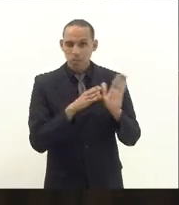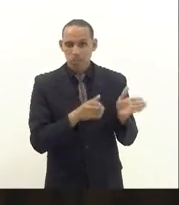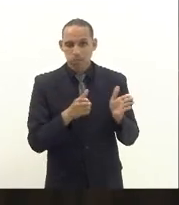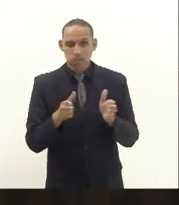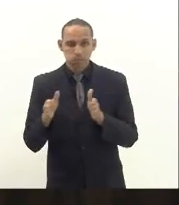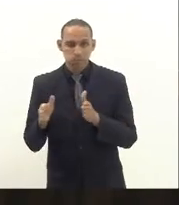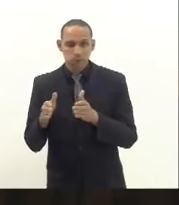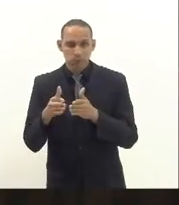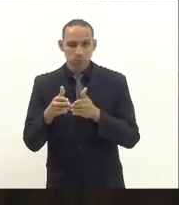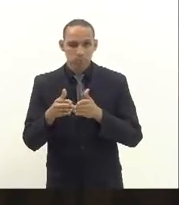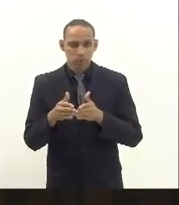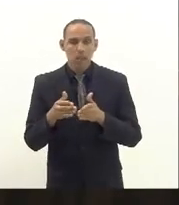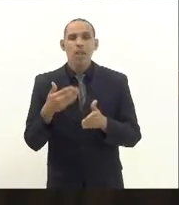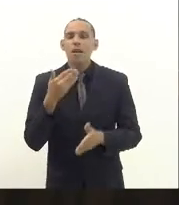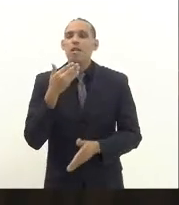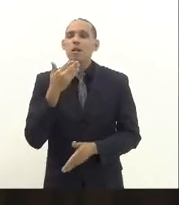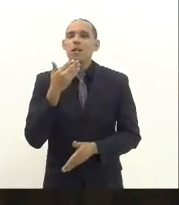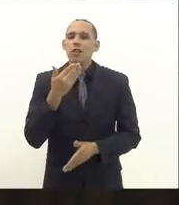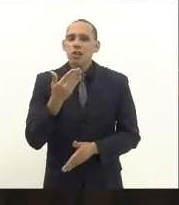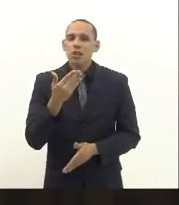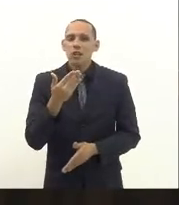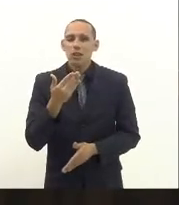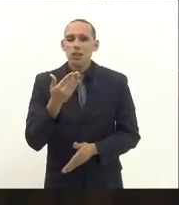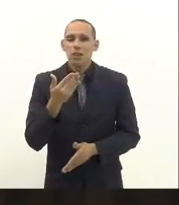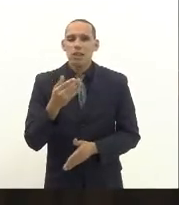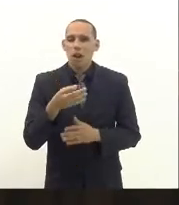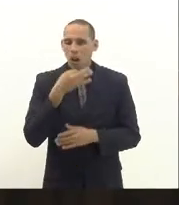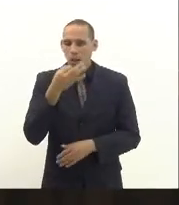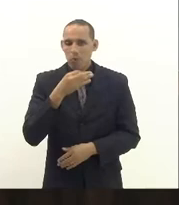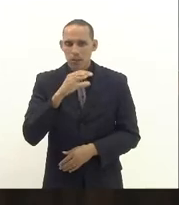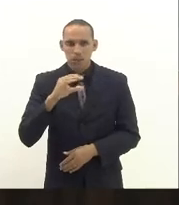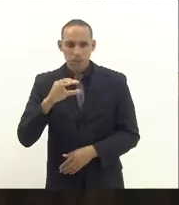pedir o parecer da comissão de condição Justiça